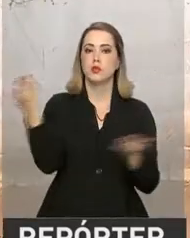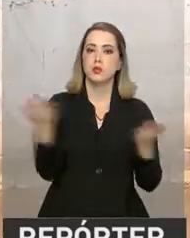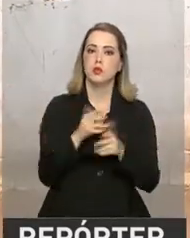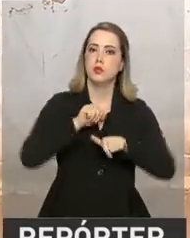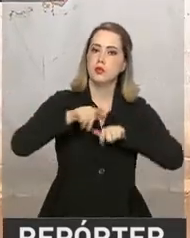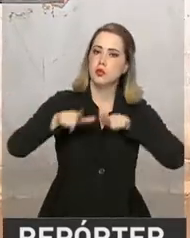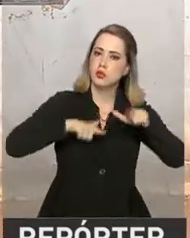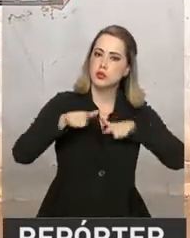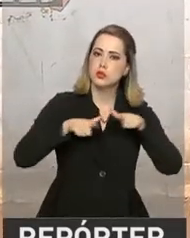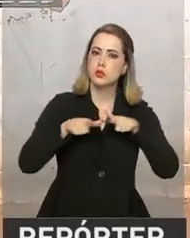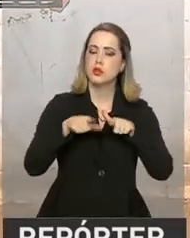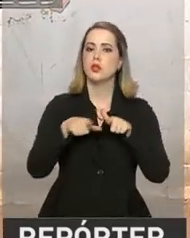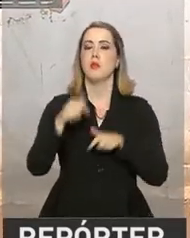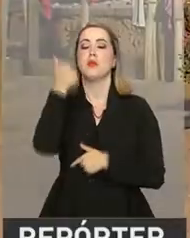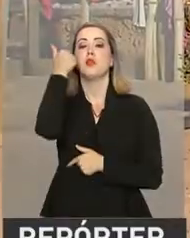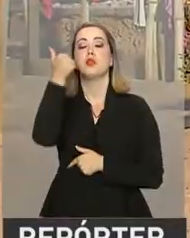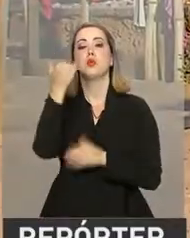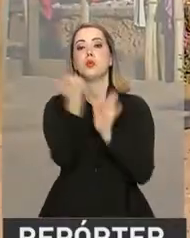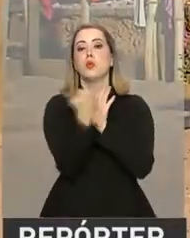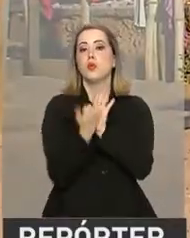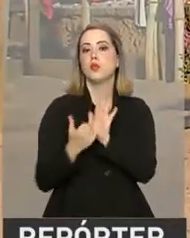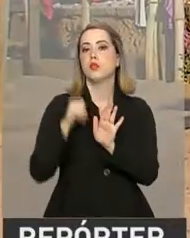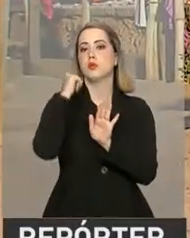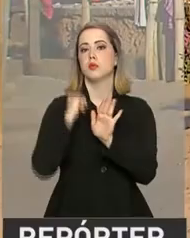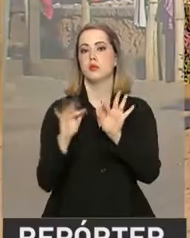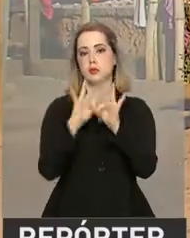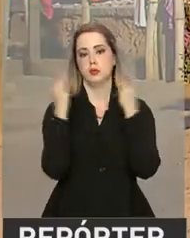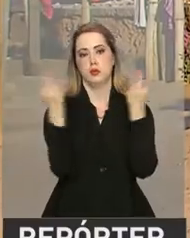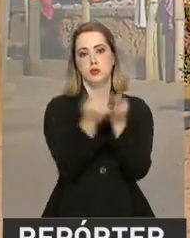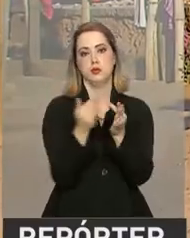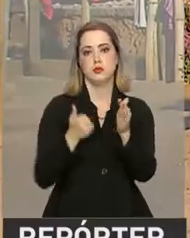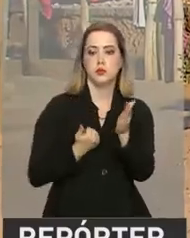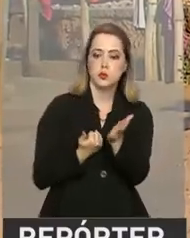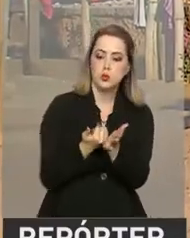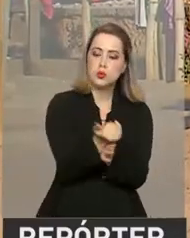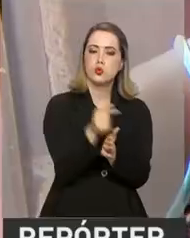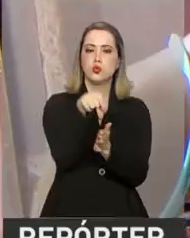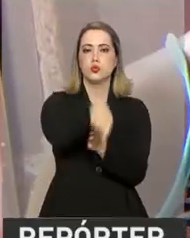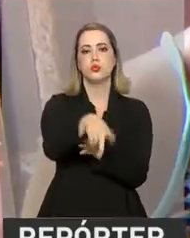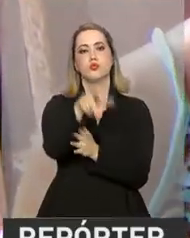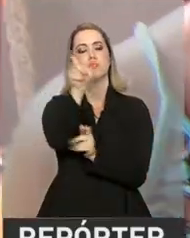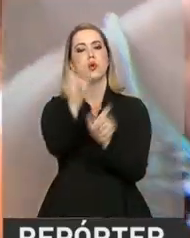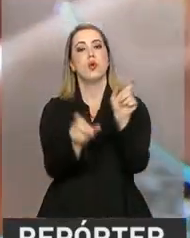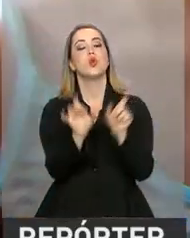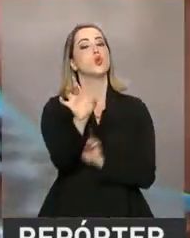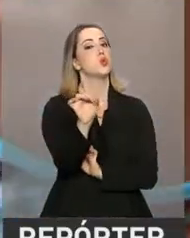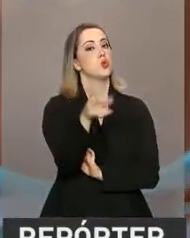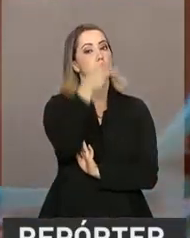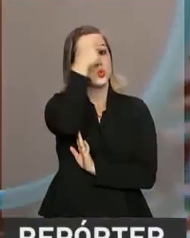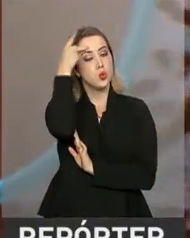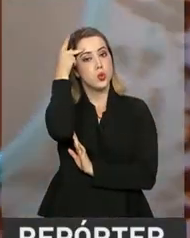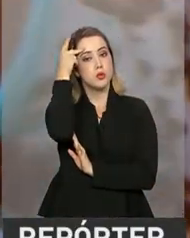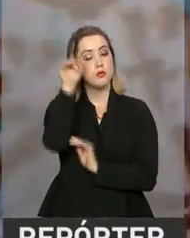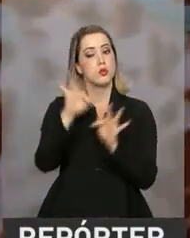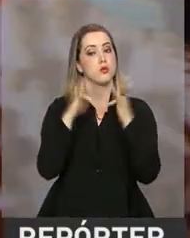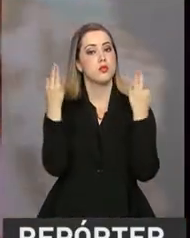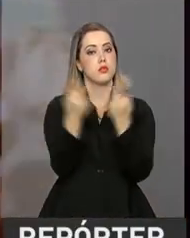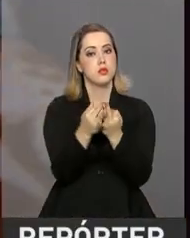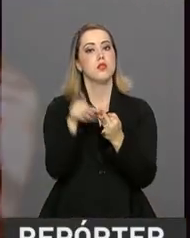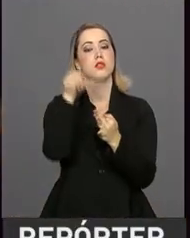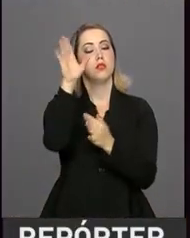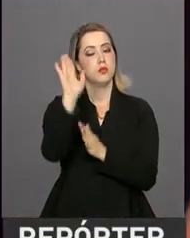pente fino no bolsa família para garantir que permaneça no programa apenas as famílias que atendam aos critérios